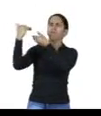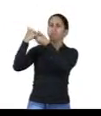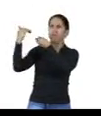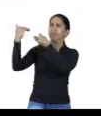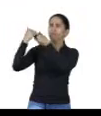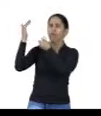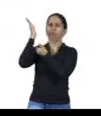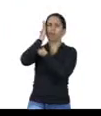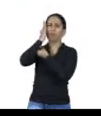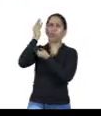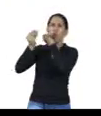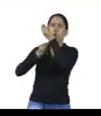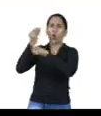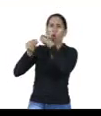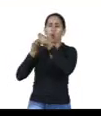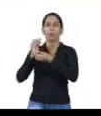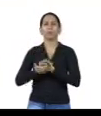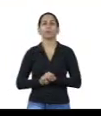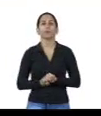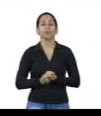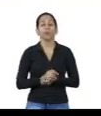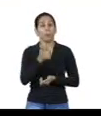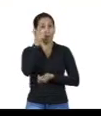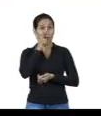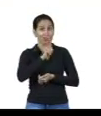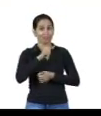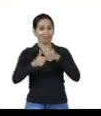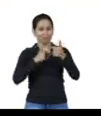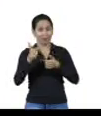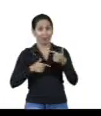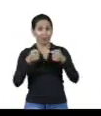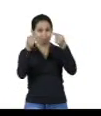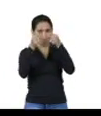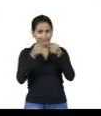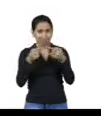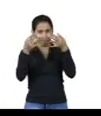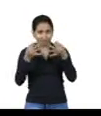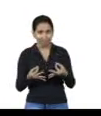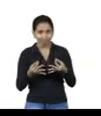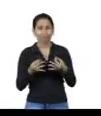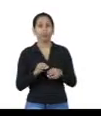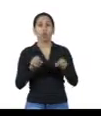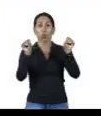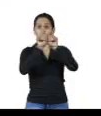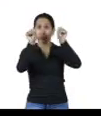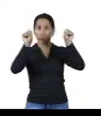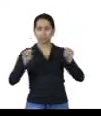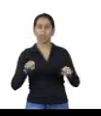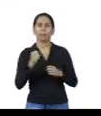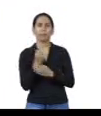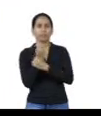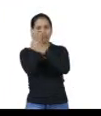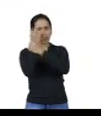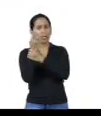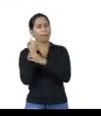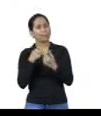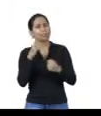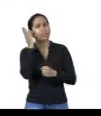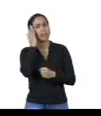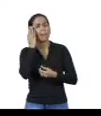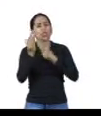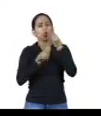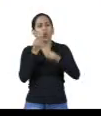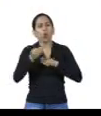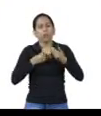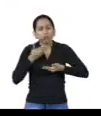especializado. Para serem eficientes, os sistemas de segurança devem considerar as características técnicas da máquina e do processo